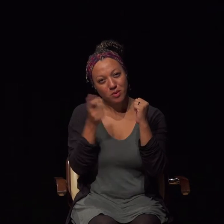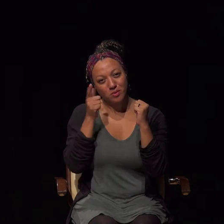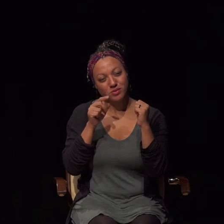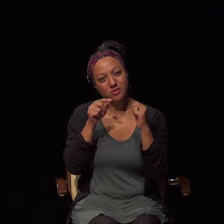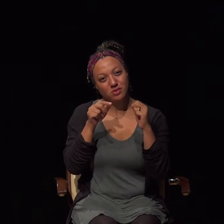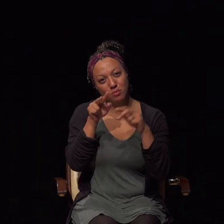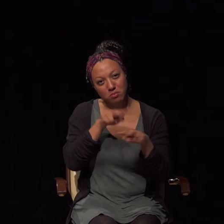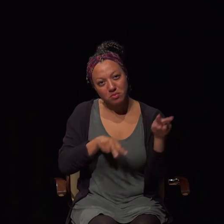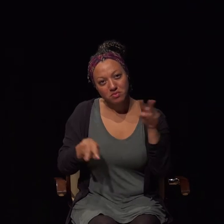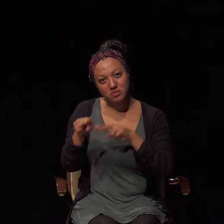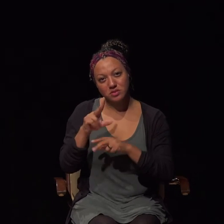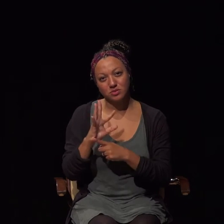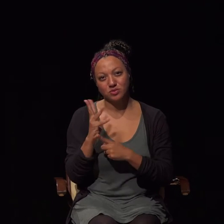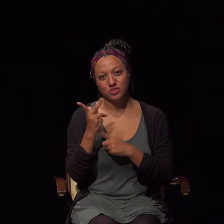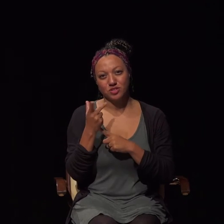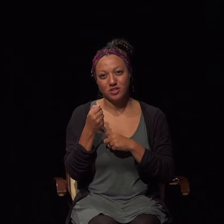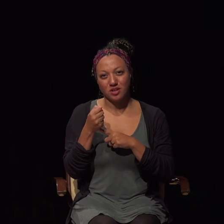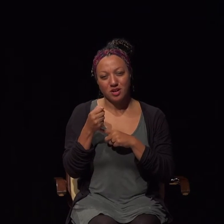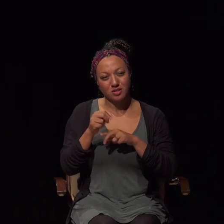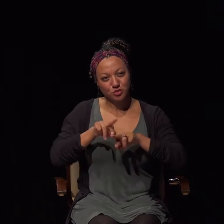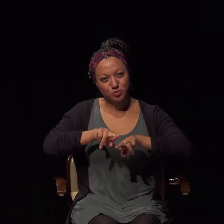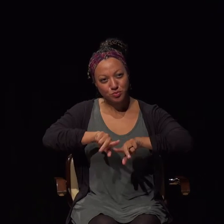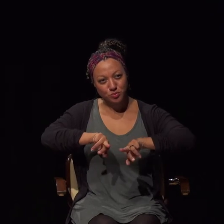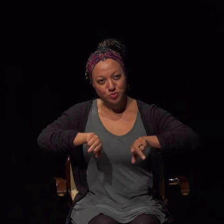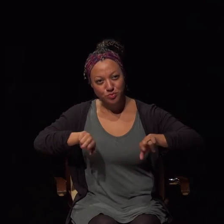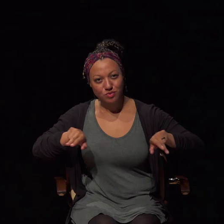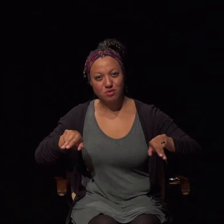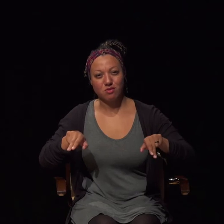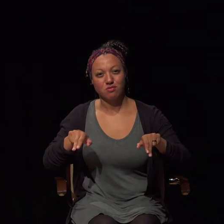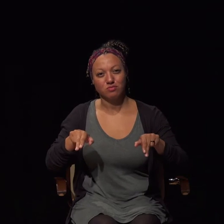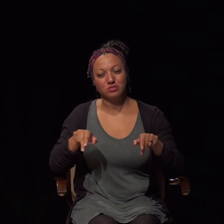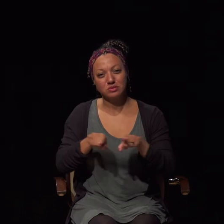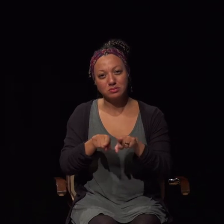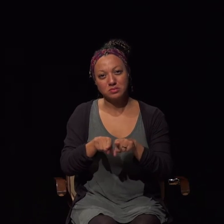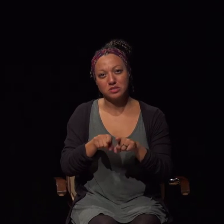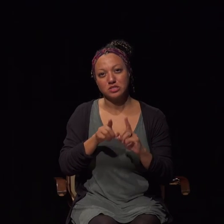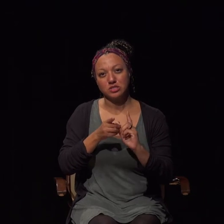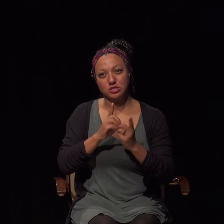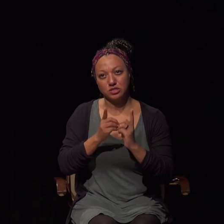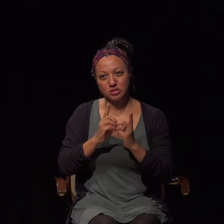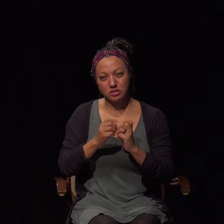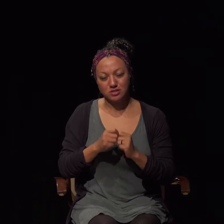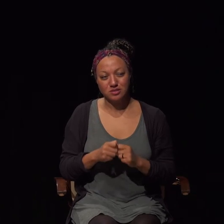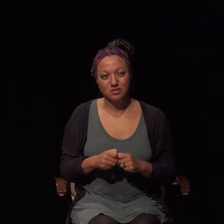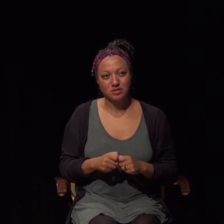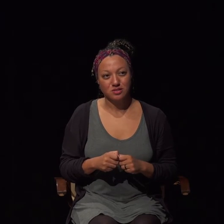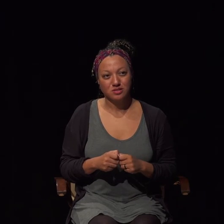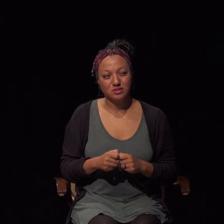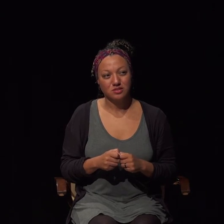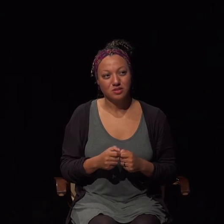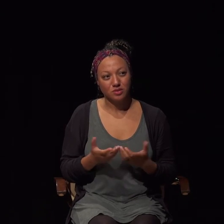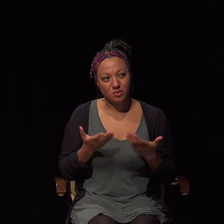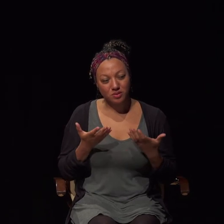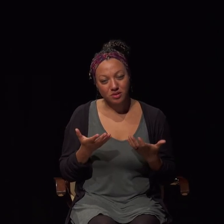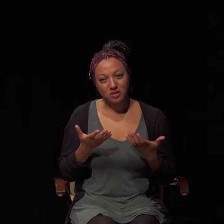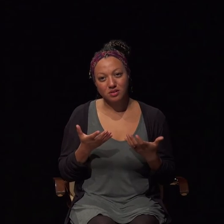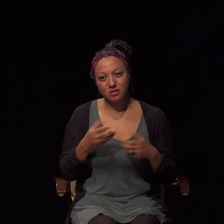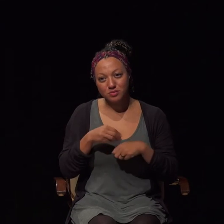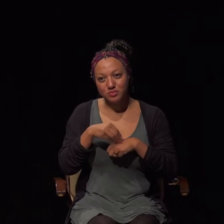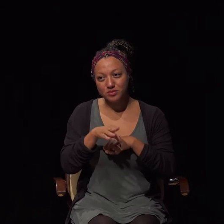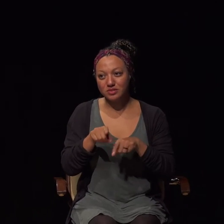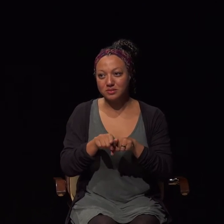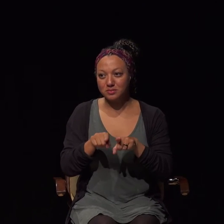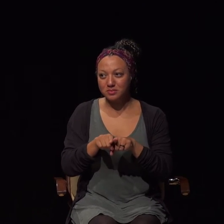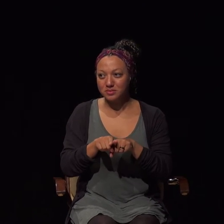plural mais múltipla e mais dinâmica enfim ah eu queria também dizer